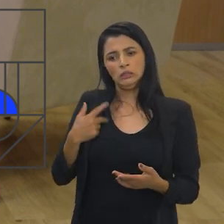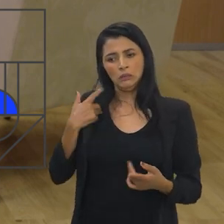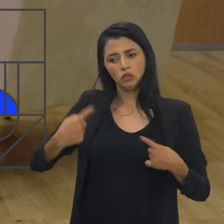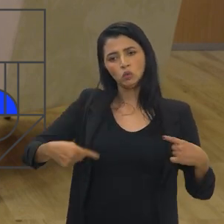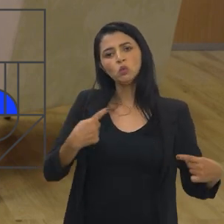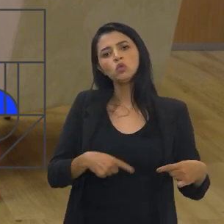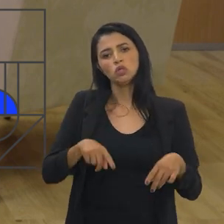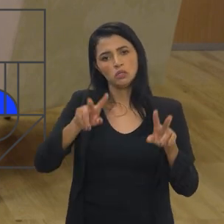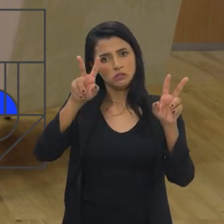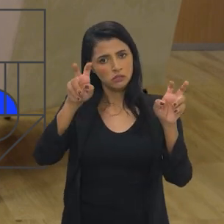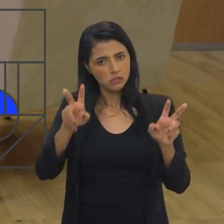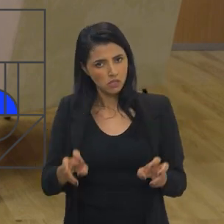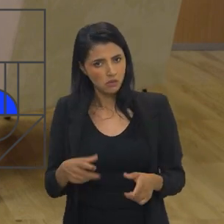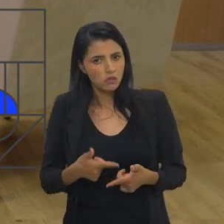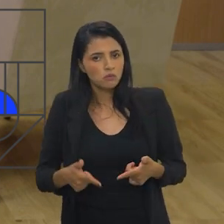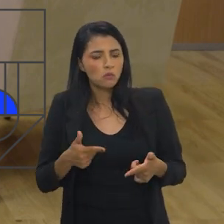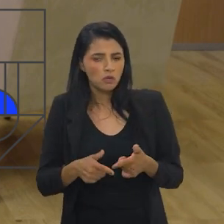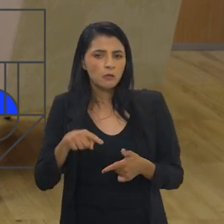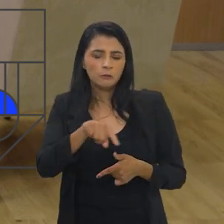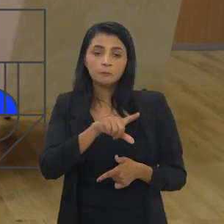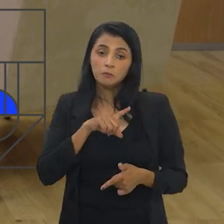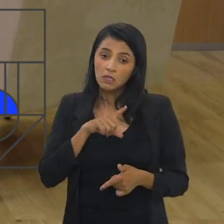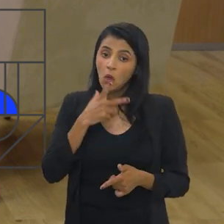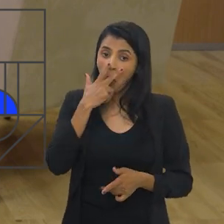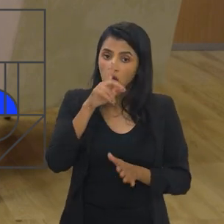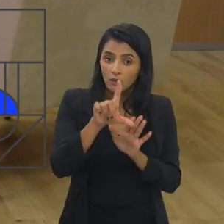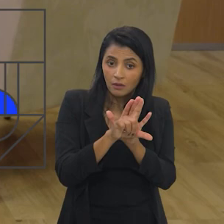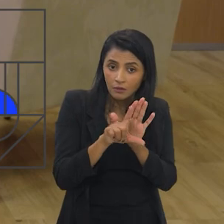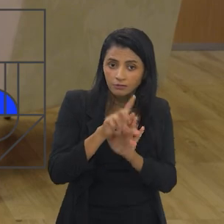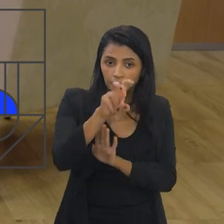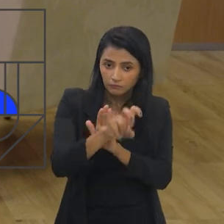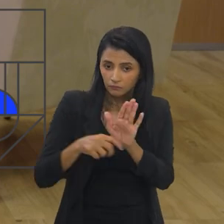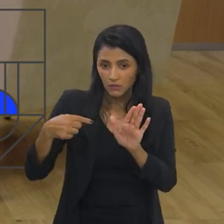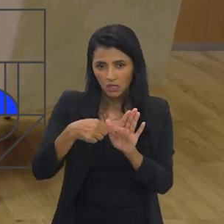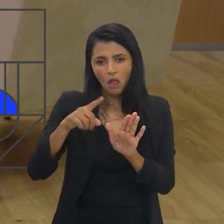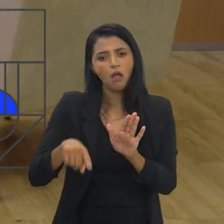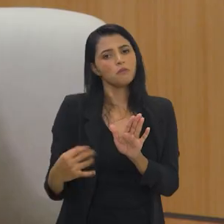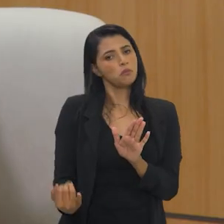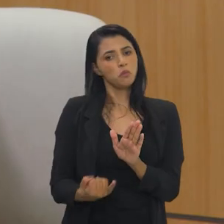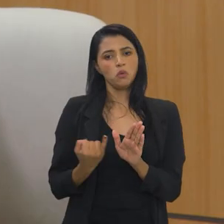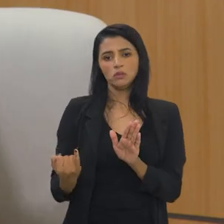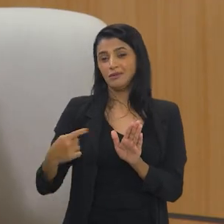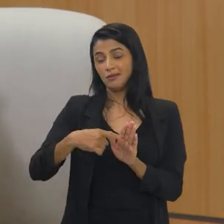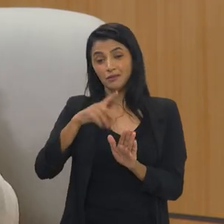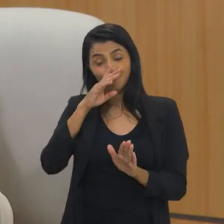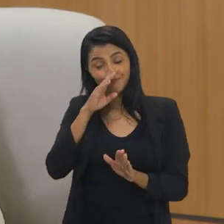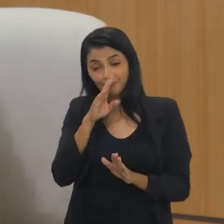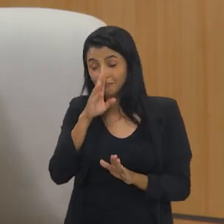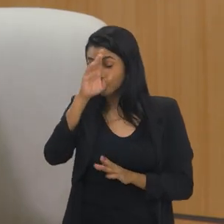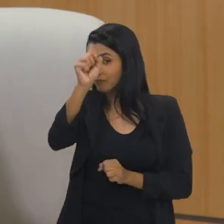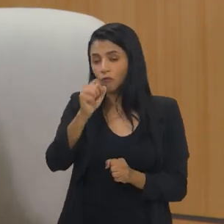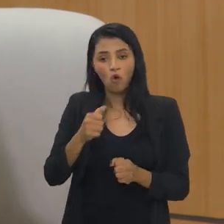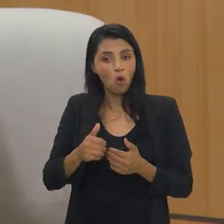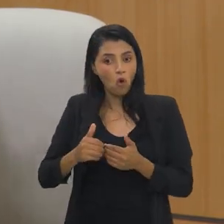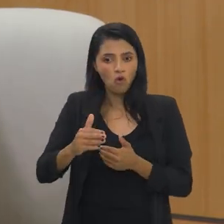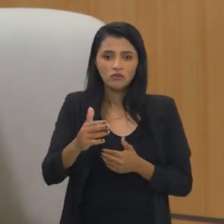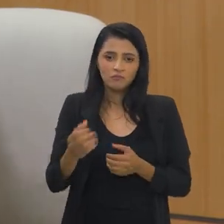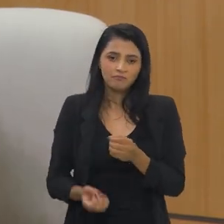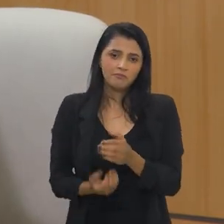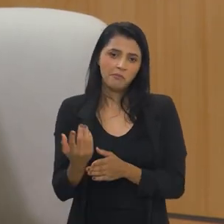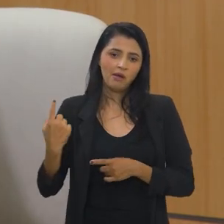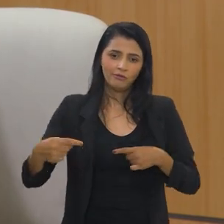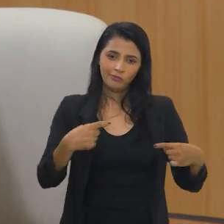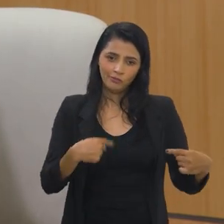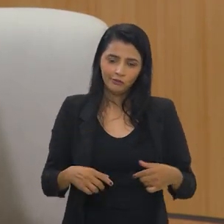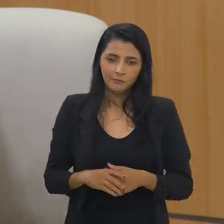com relação a essas questões Você acha que a Lei Maria da Penha ela é esse divisor ela é o propulsor